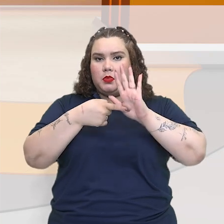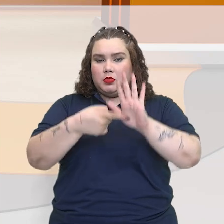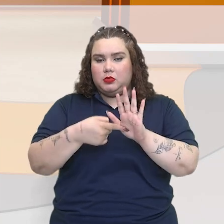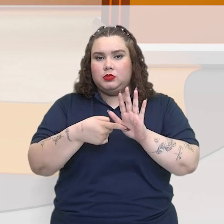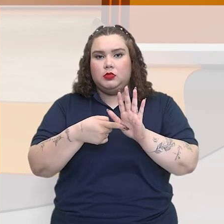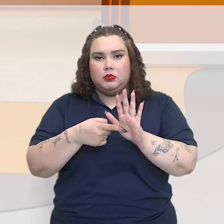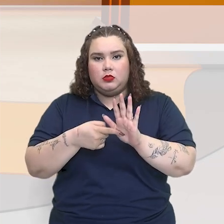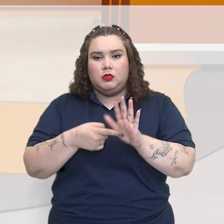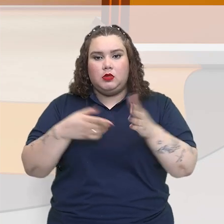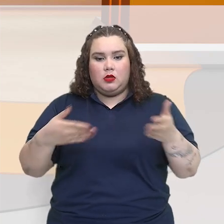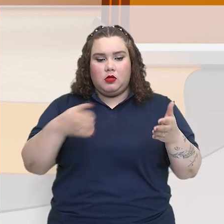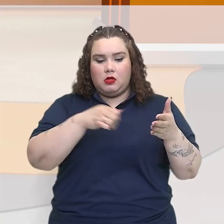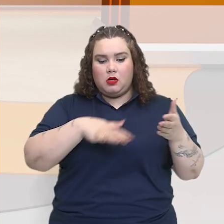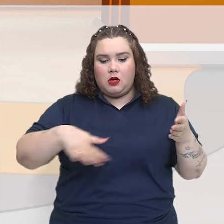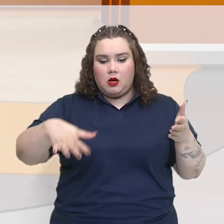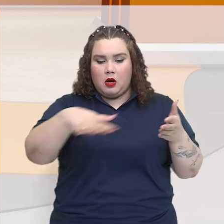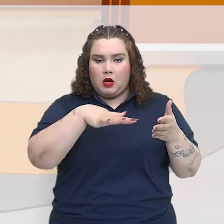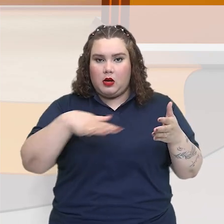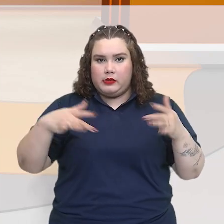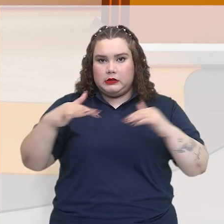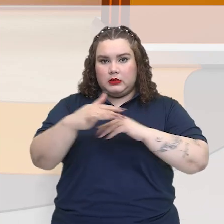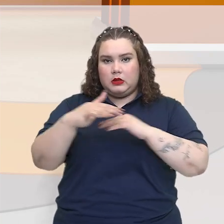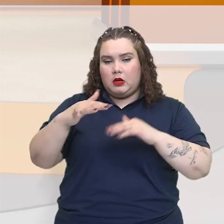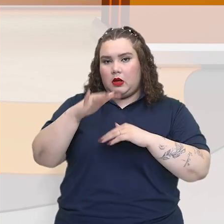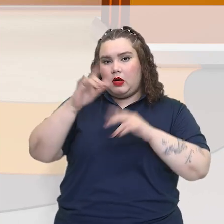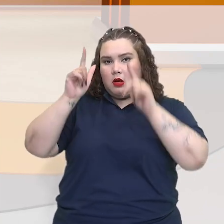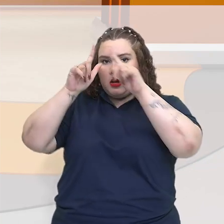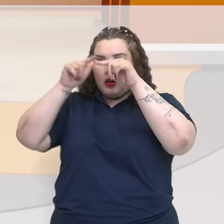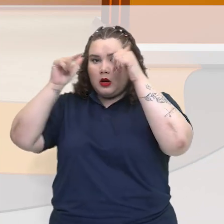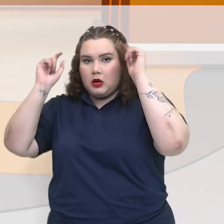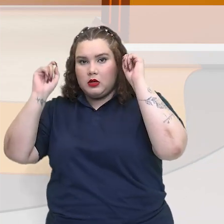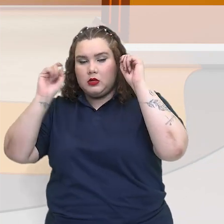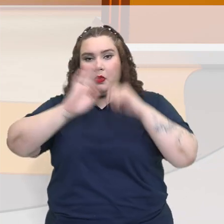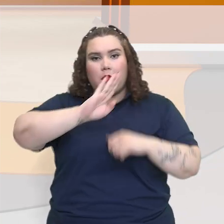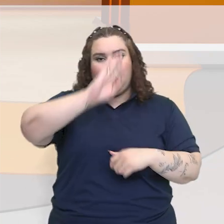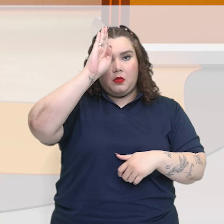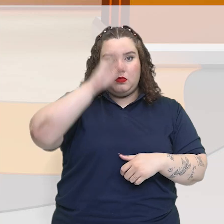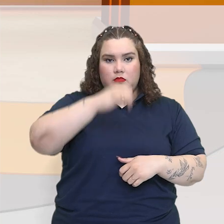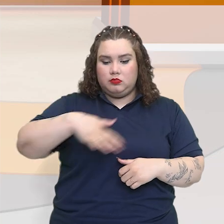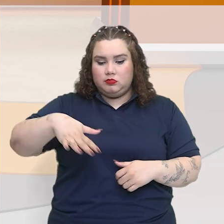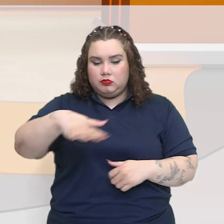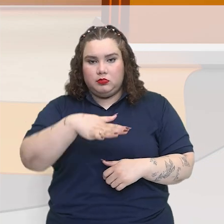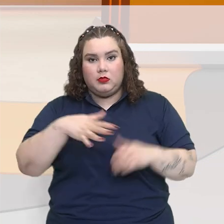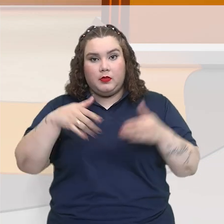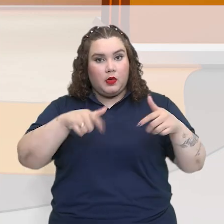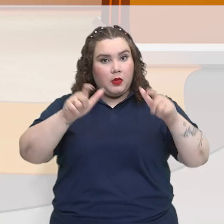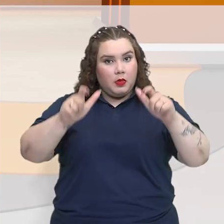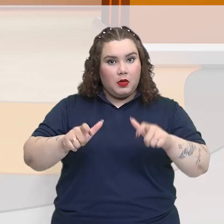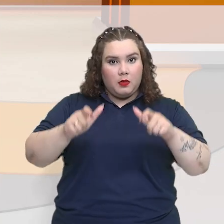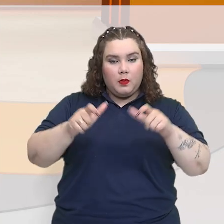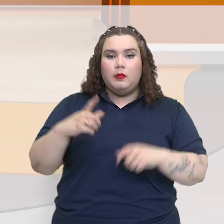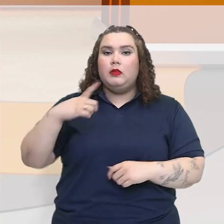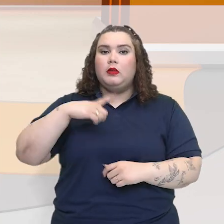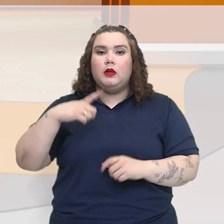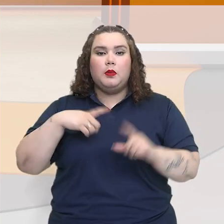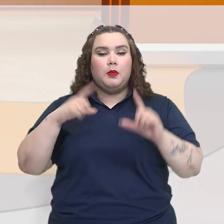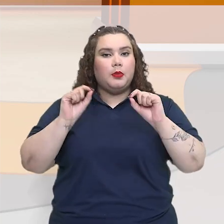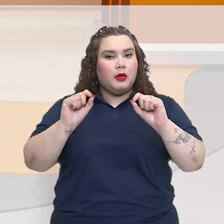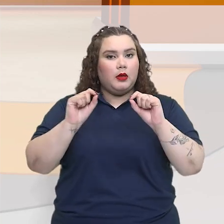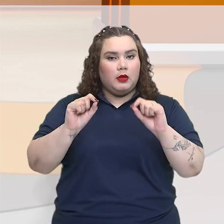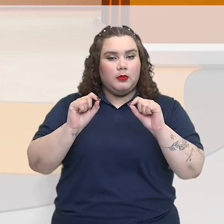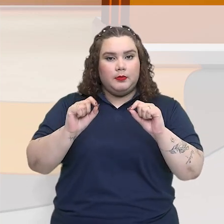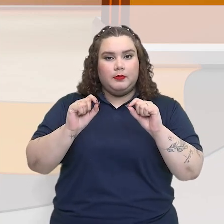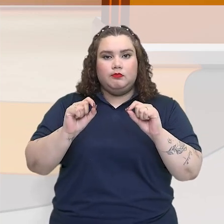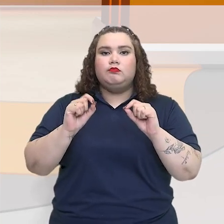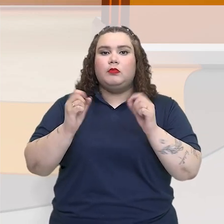fica, né, entre a Grécia e Roma. E é dentro desses territórios, né, que